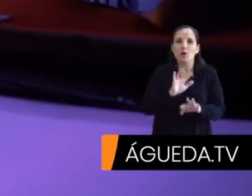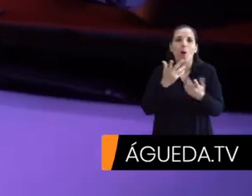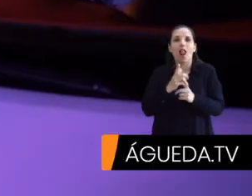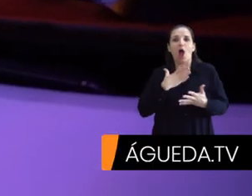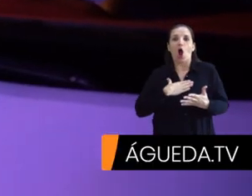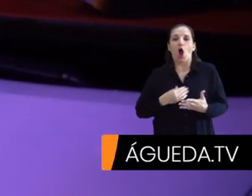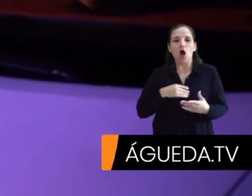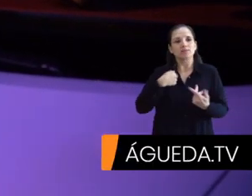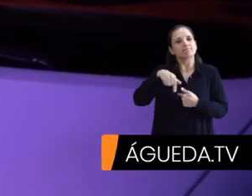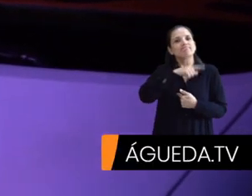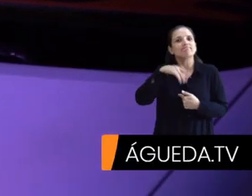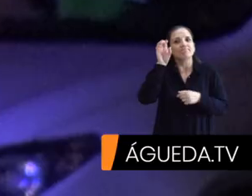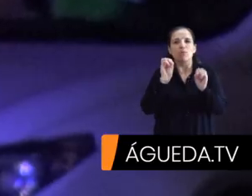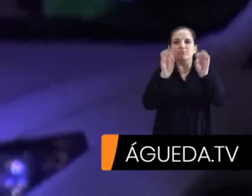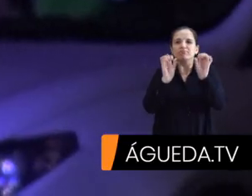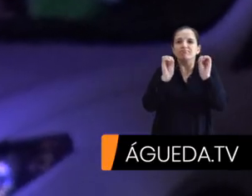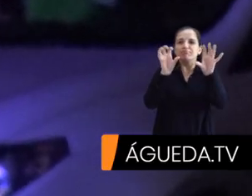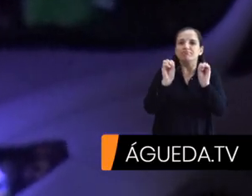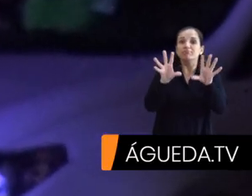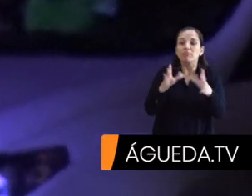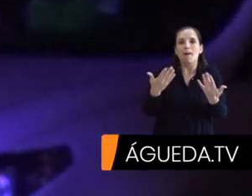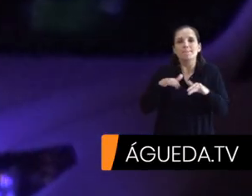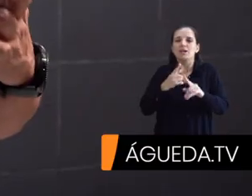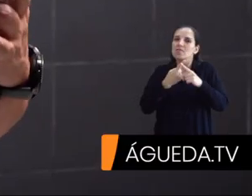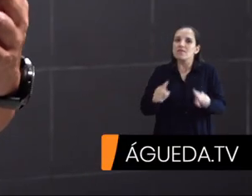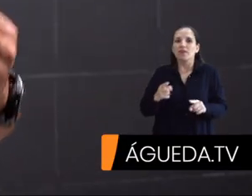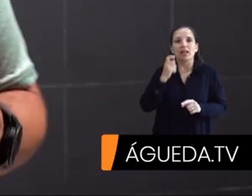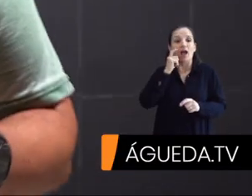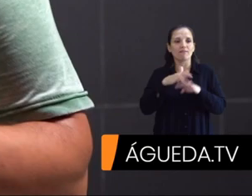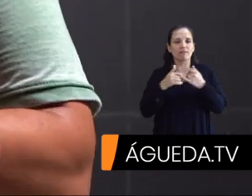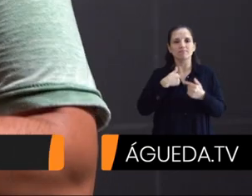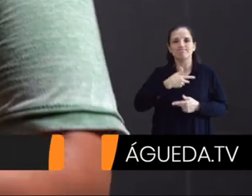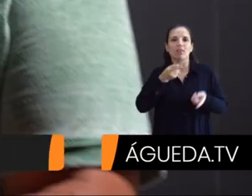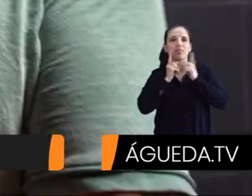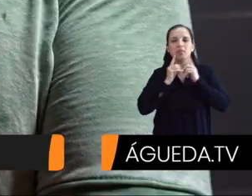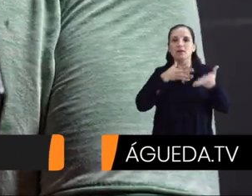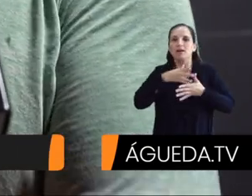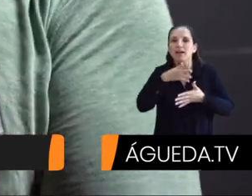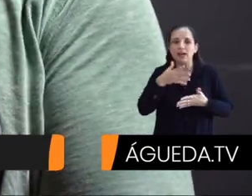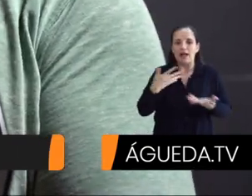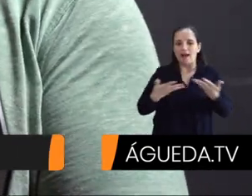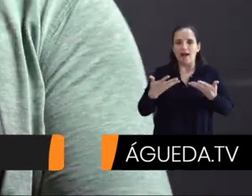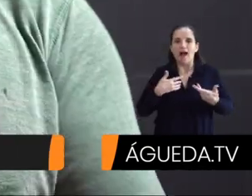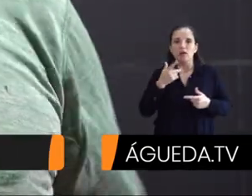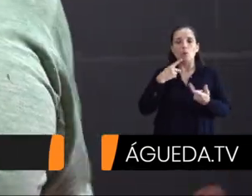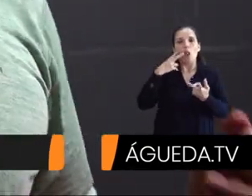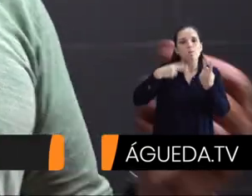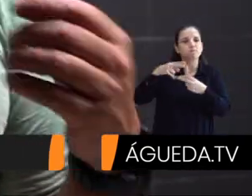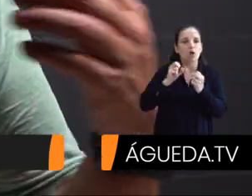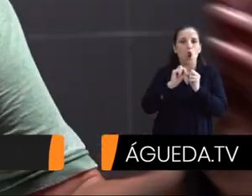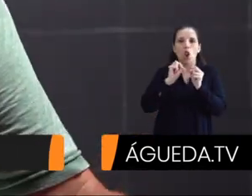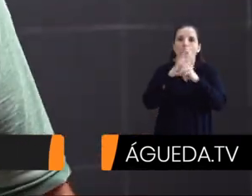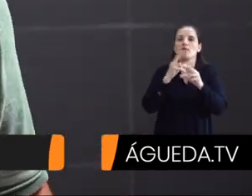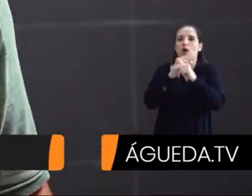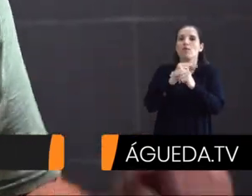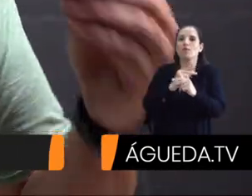estivessem a gostar ou que acendessem os máximos, mas é muito diferente. Para quem faz comédia temos que encontrar um ritmo com o público